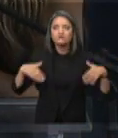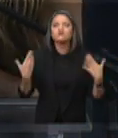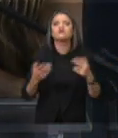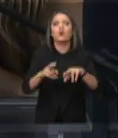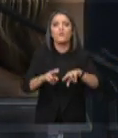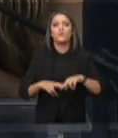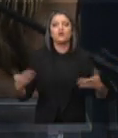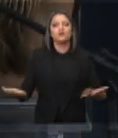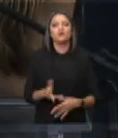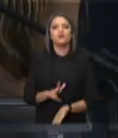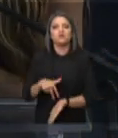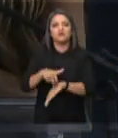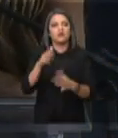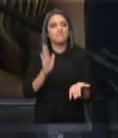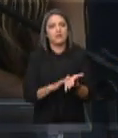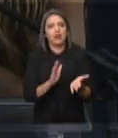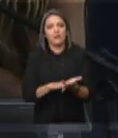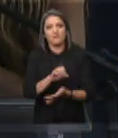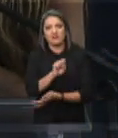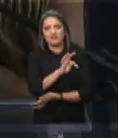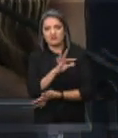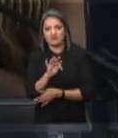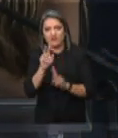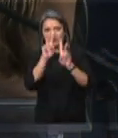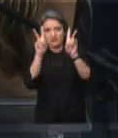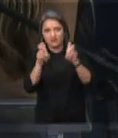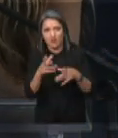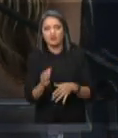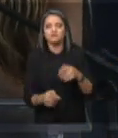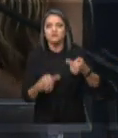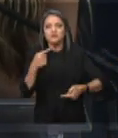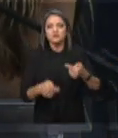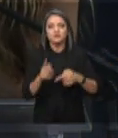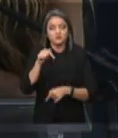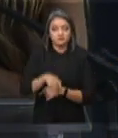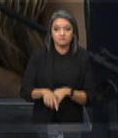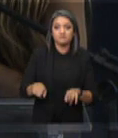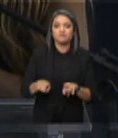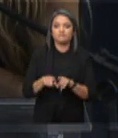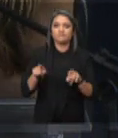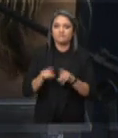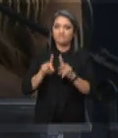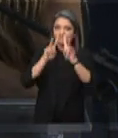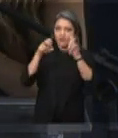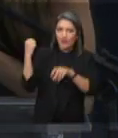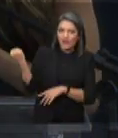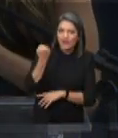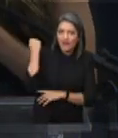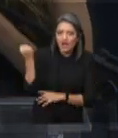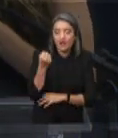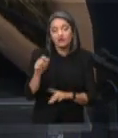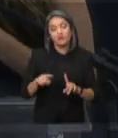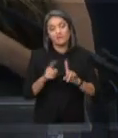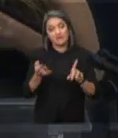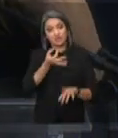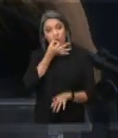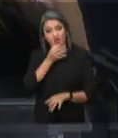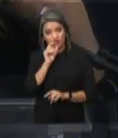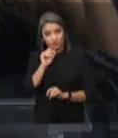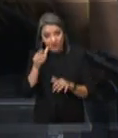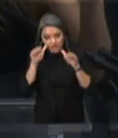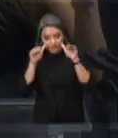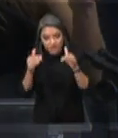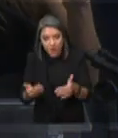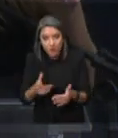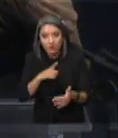cumprimento esta corte Por trazer este tema a esta casa por debater esta grave questão e acho que talvez se nós focarmos